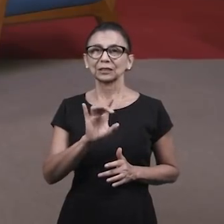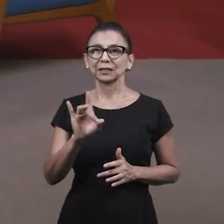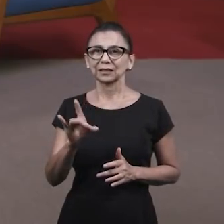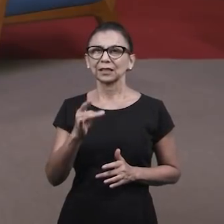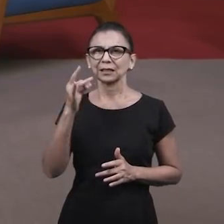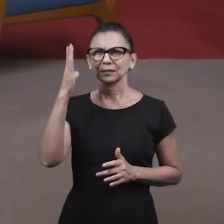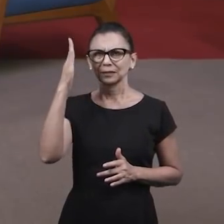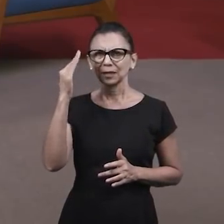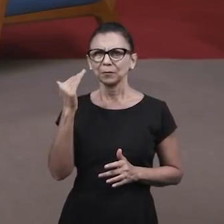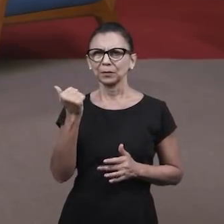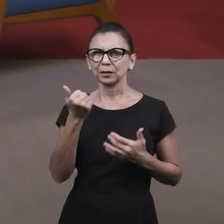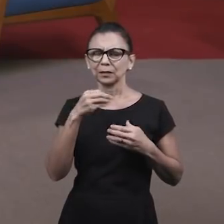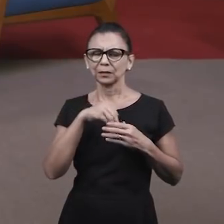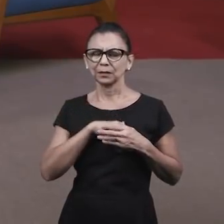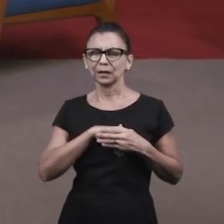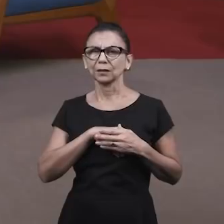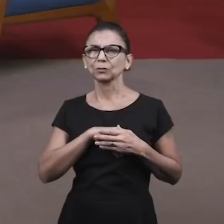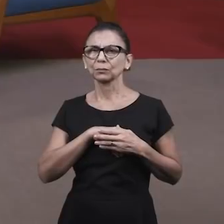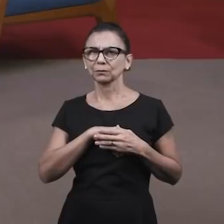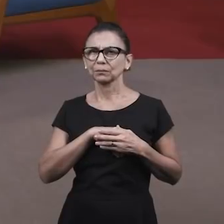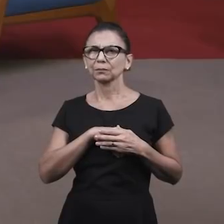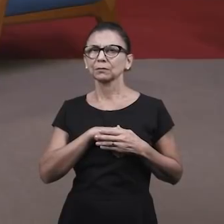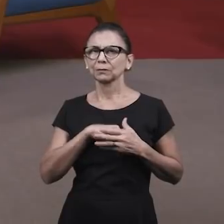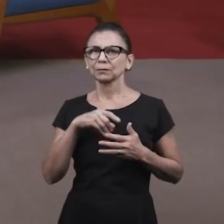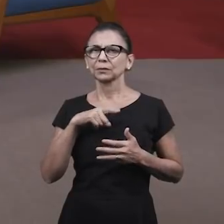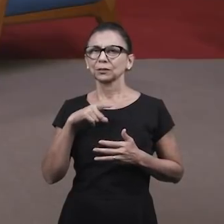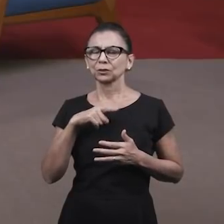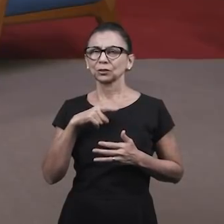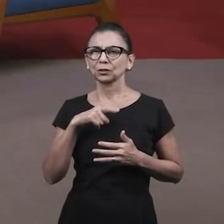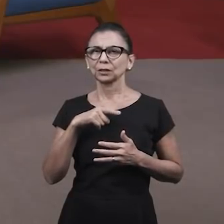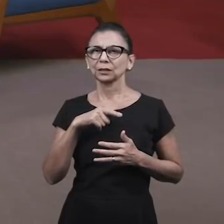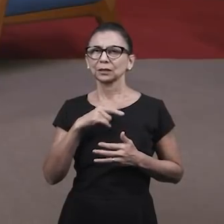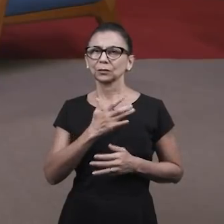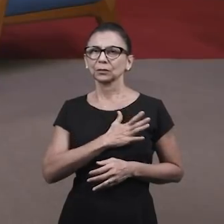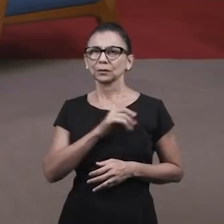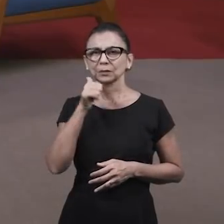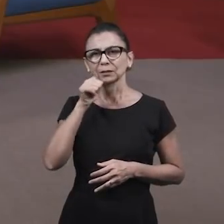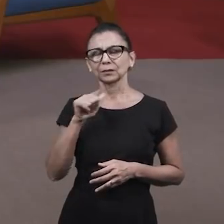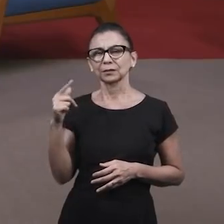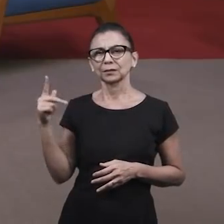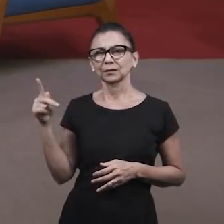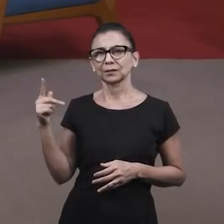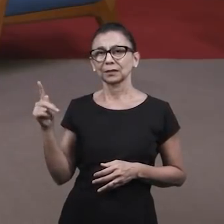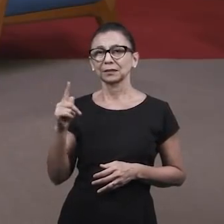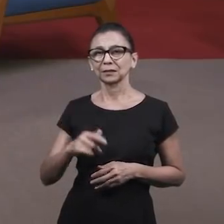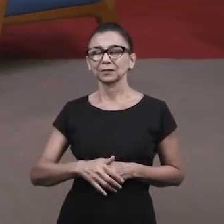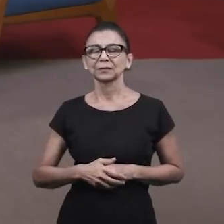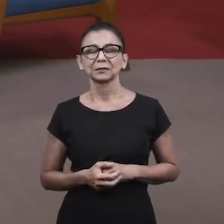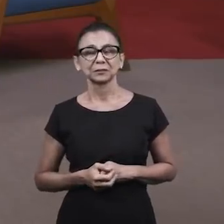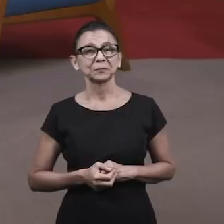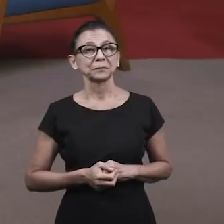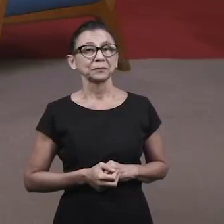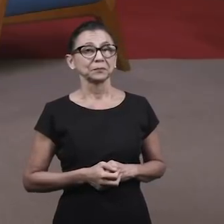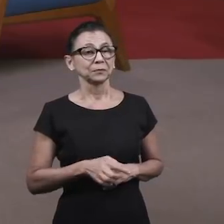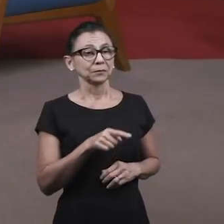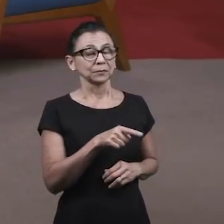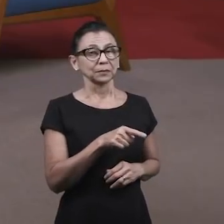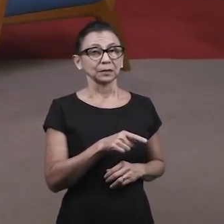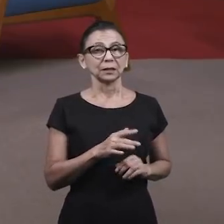perguntou, por que choras? A quem buscas? Que coisa, hein? Então o Senhor Jesus, ela